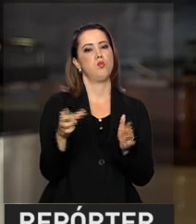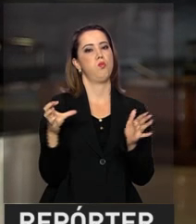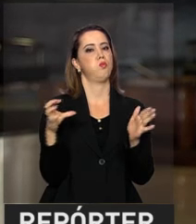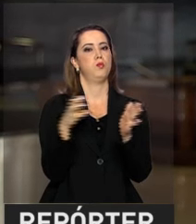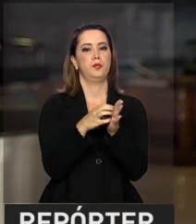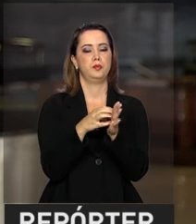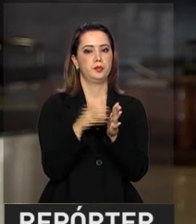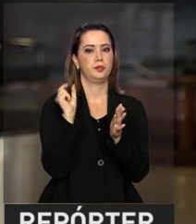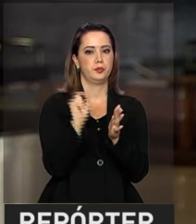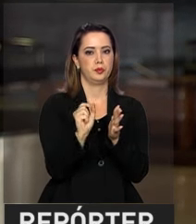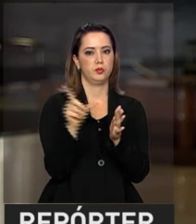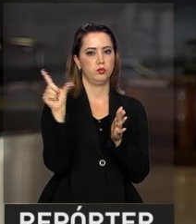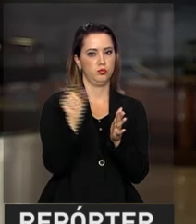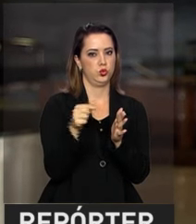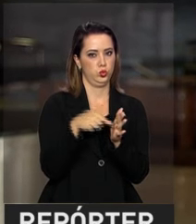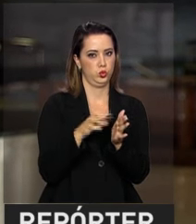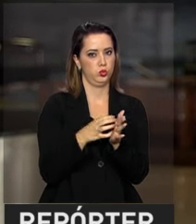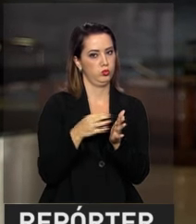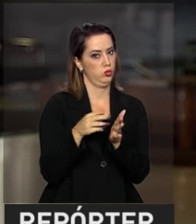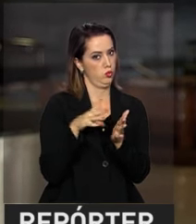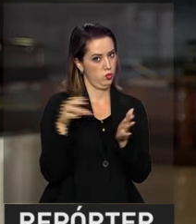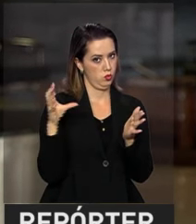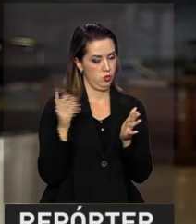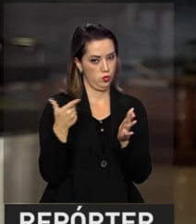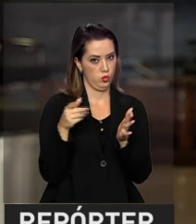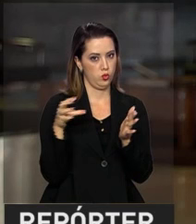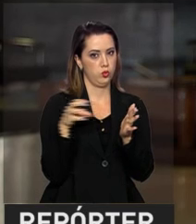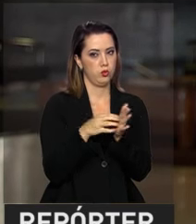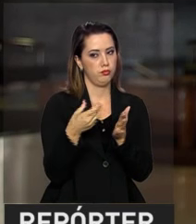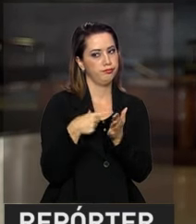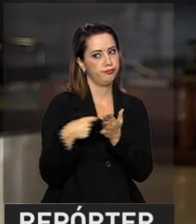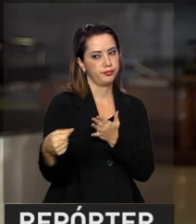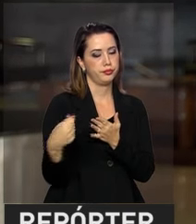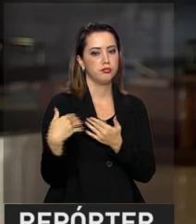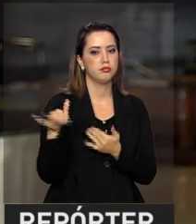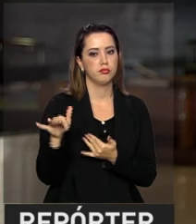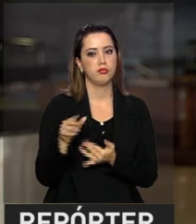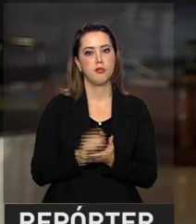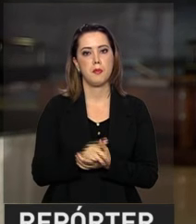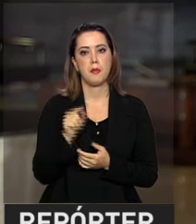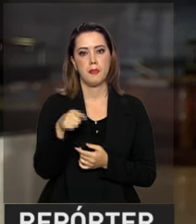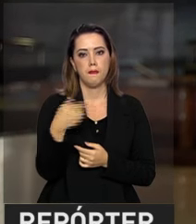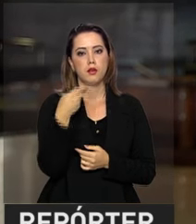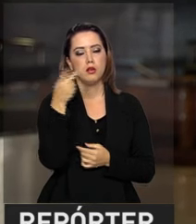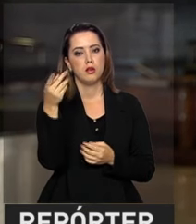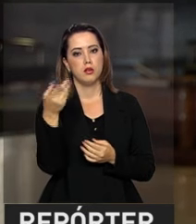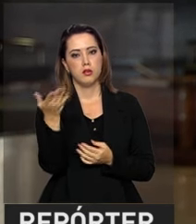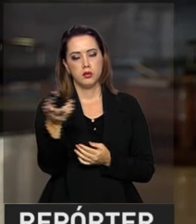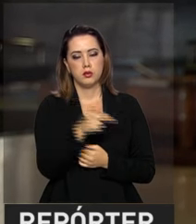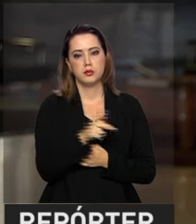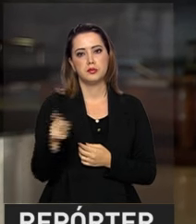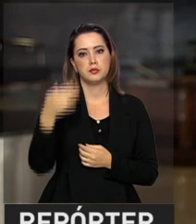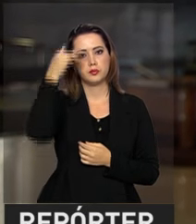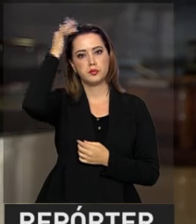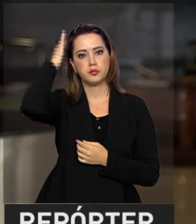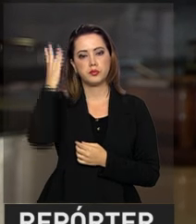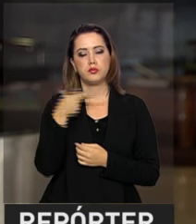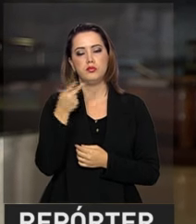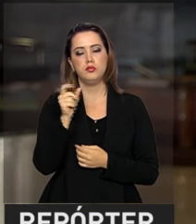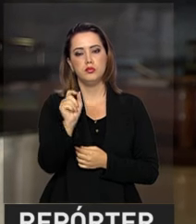a União, gastos públicos. Veja agora um trecho deste pronunciamento do presidente em exercício Michel